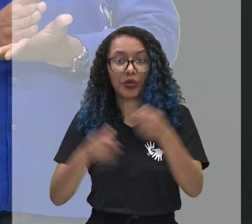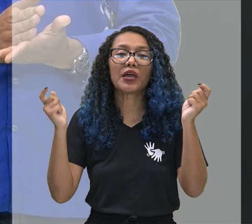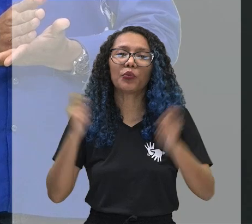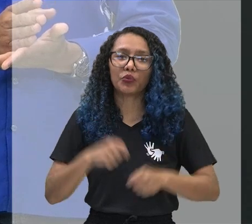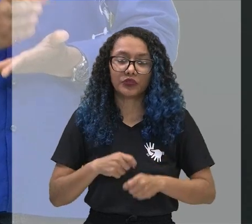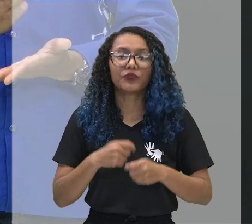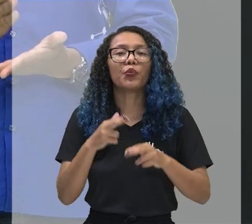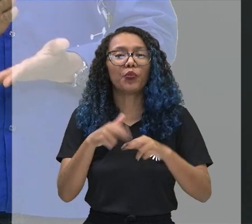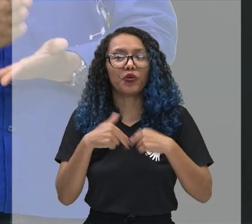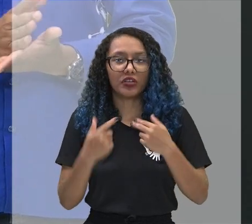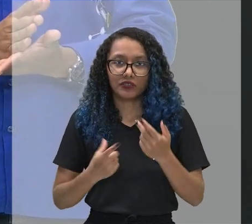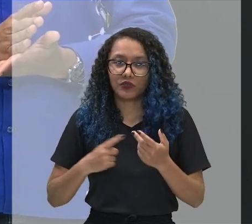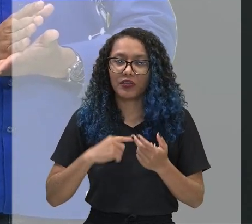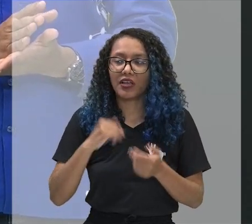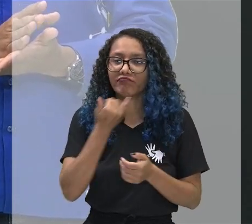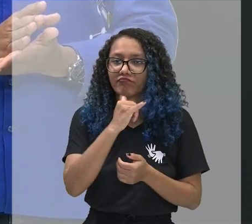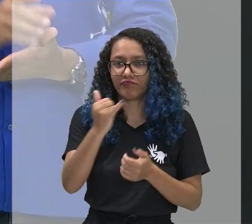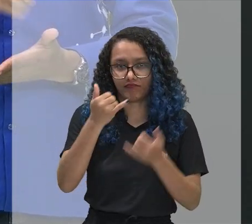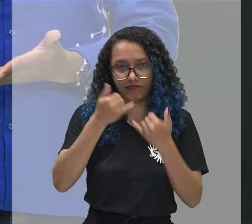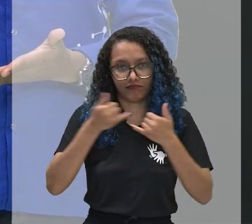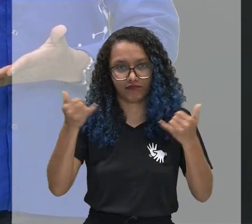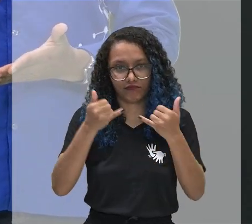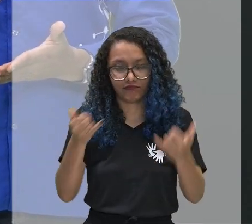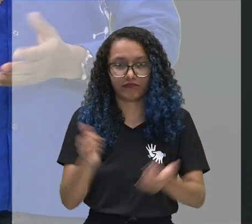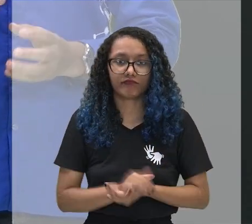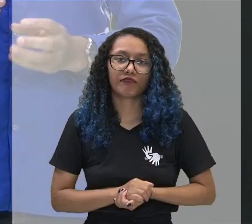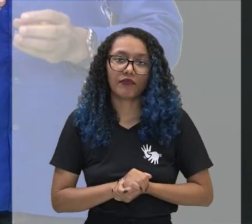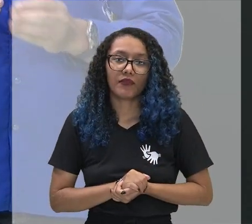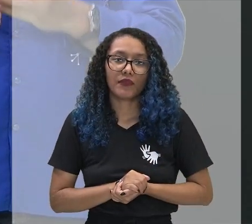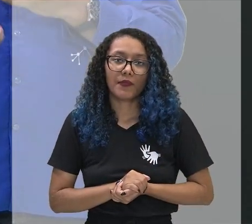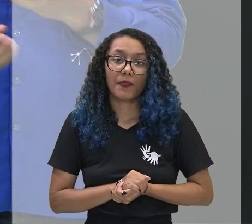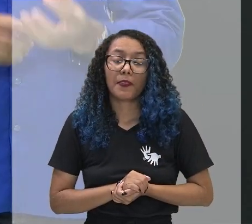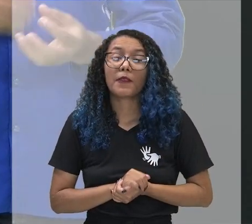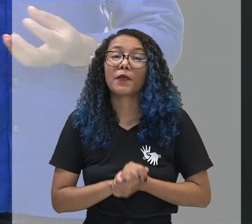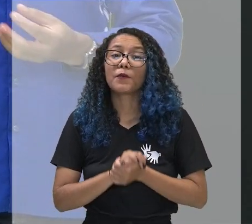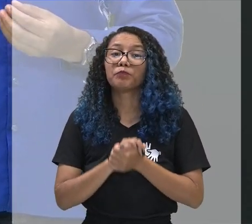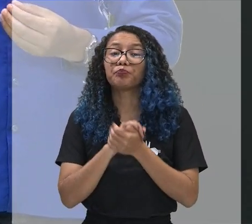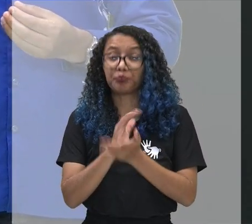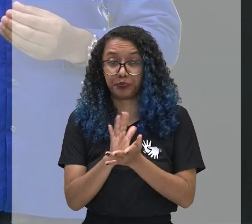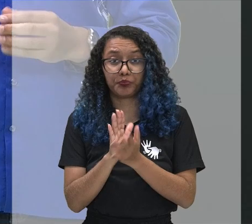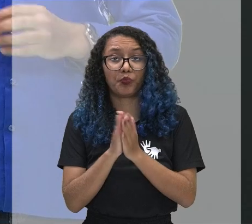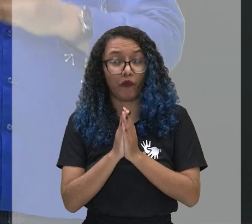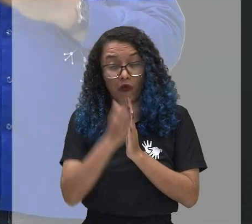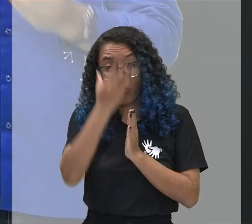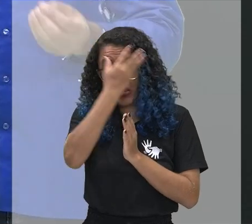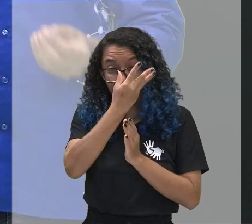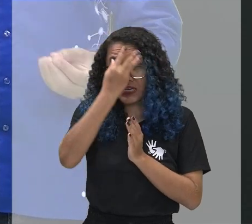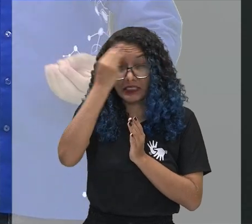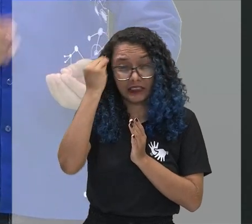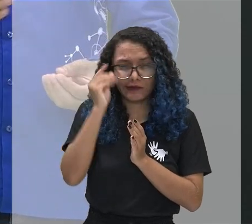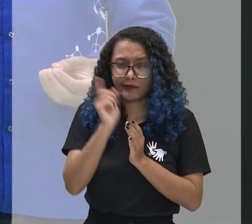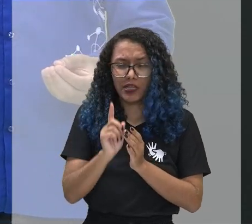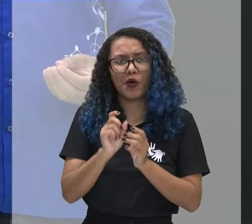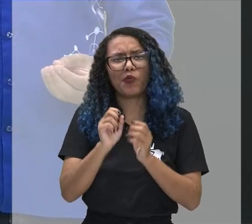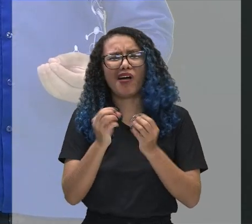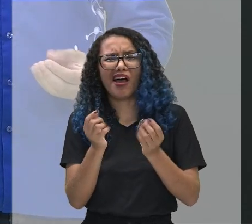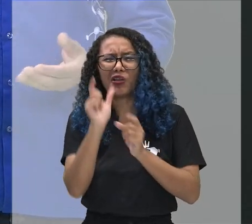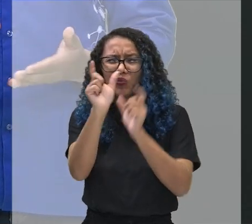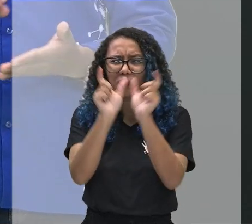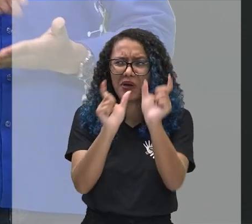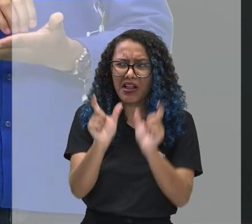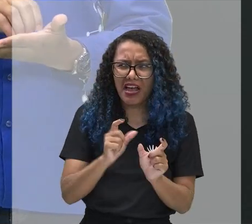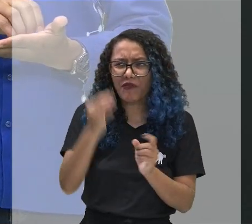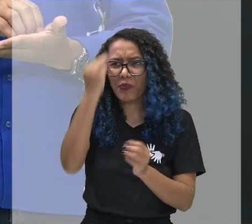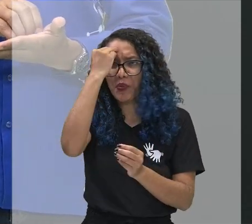que exista a eletricidade, tá? Não esqueça disso, não precisa memorizar todos os nomes relacionados a